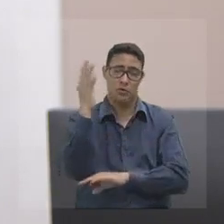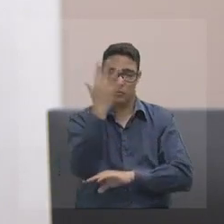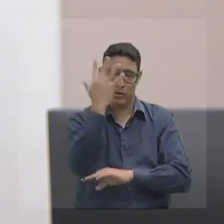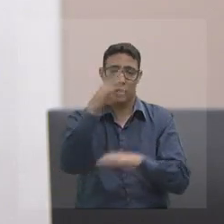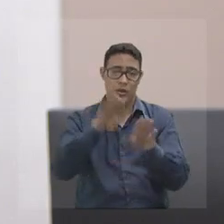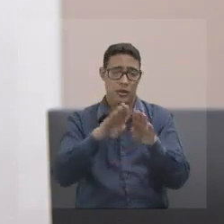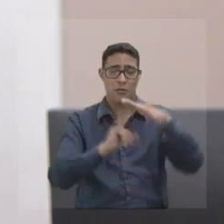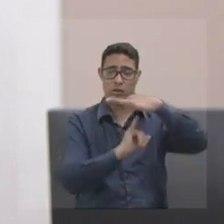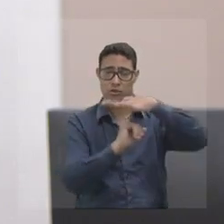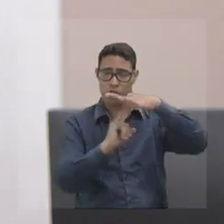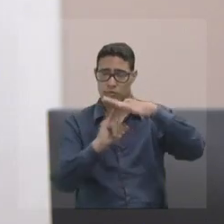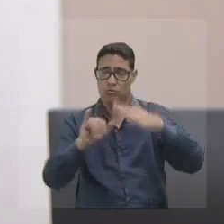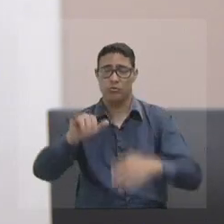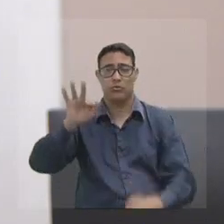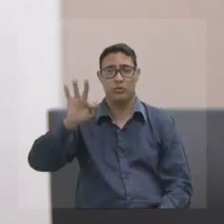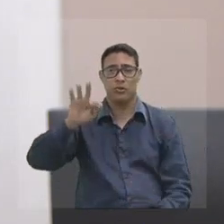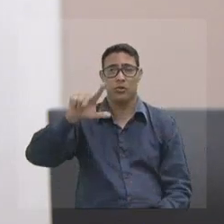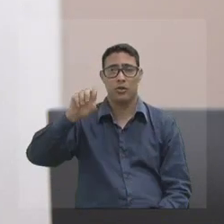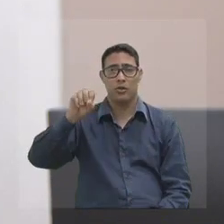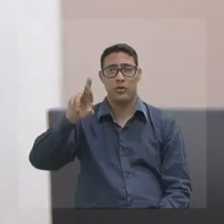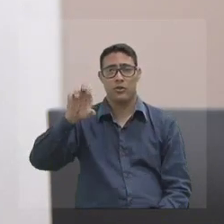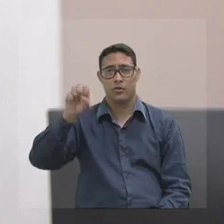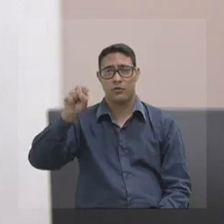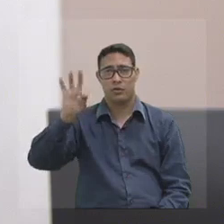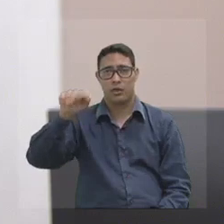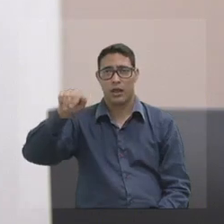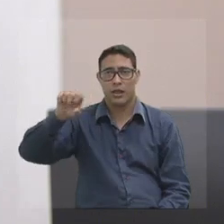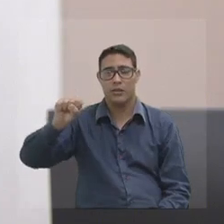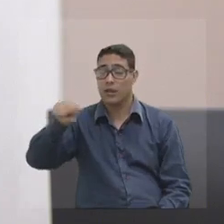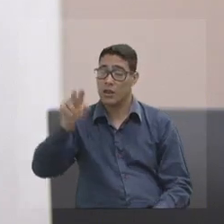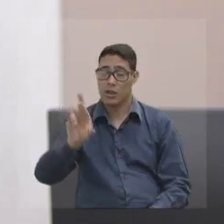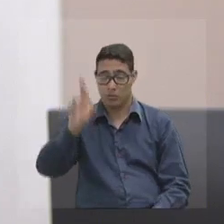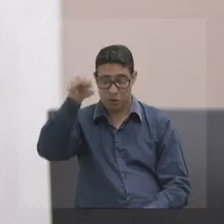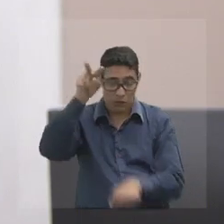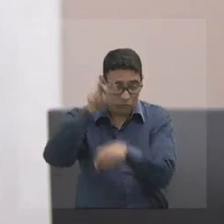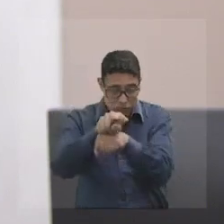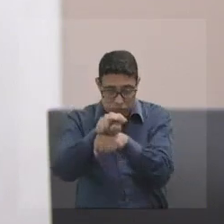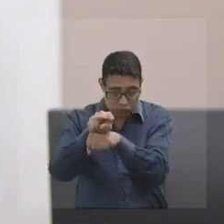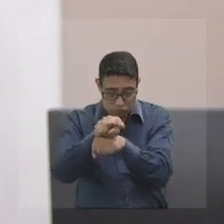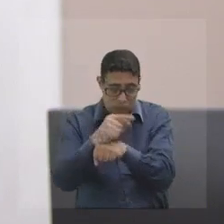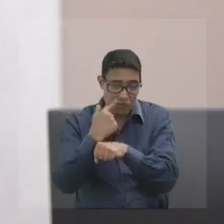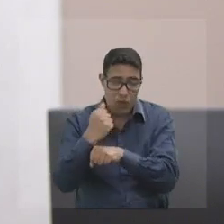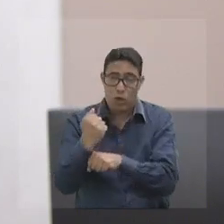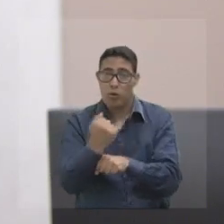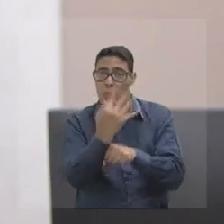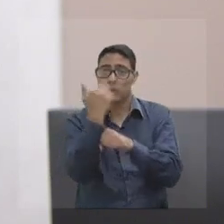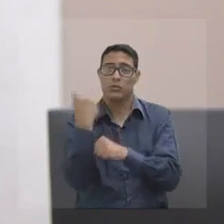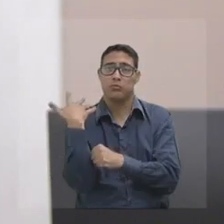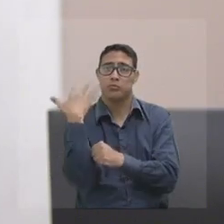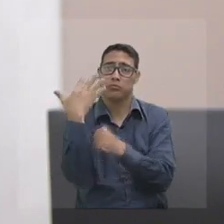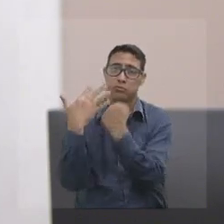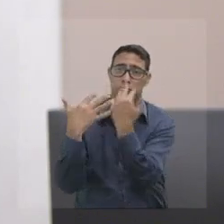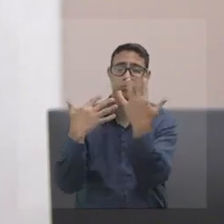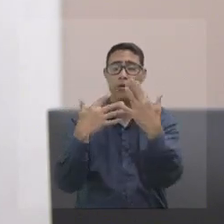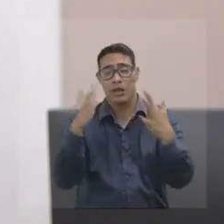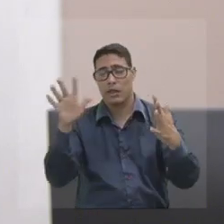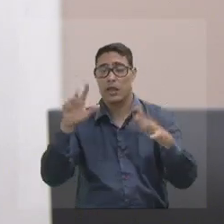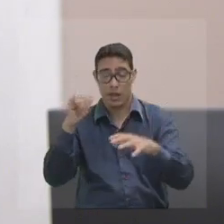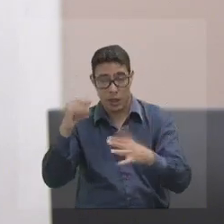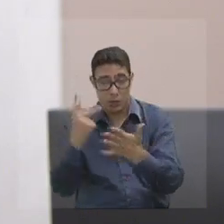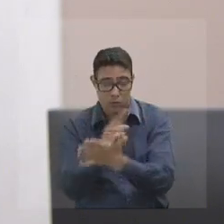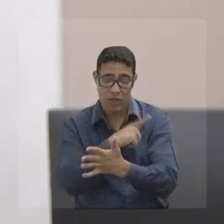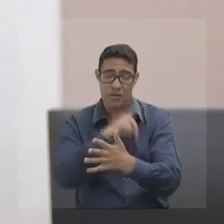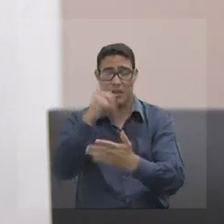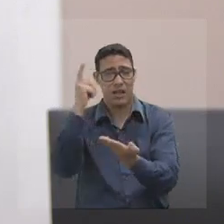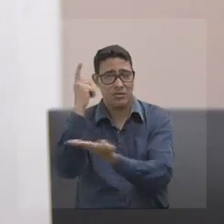estudos Estadual de floresta caso monitoramento da cobertura vegetal e nos apoia na detecção do início do desmatamento a equipe é de